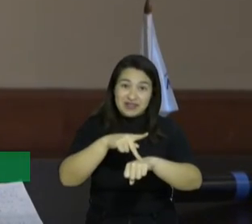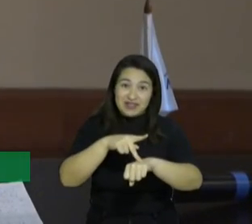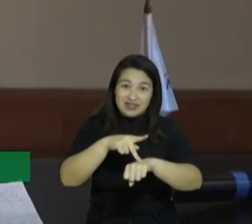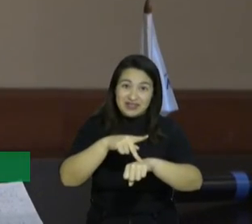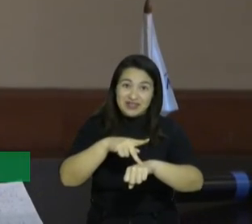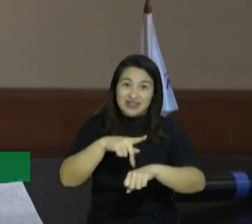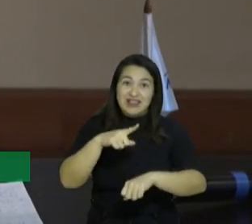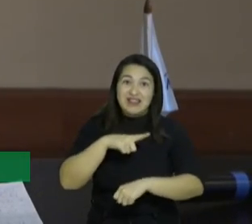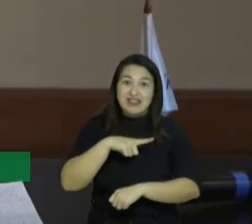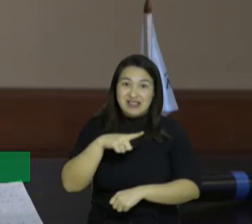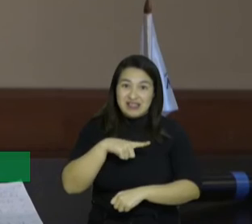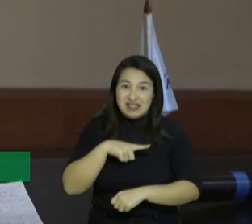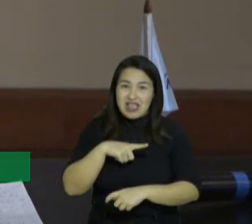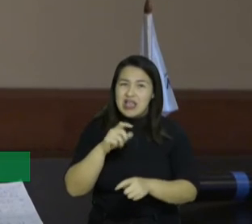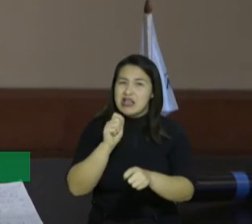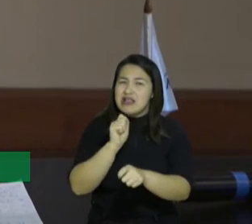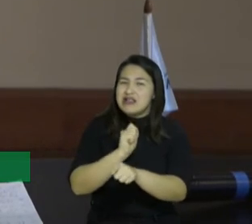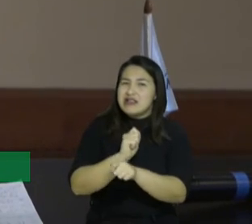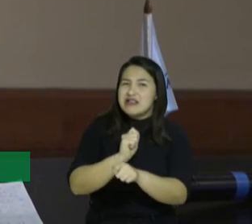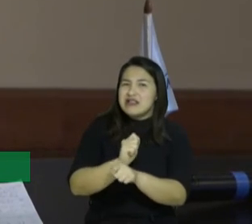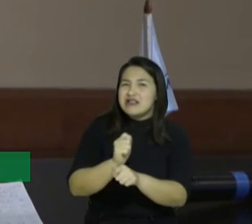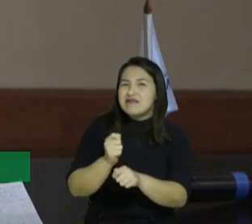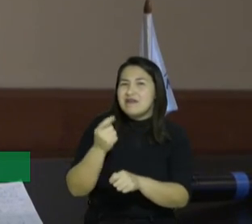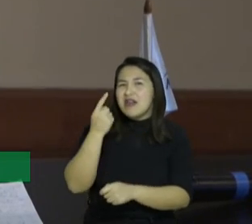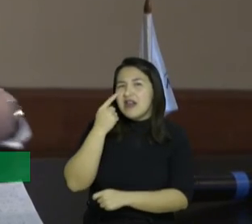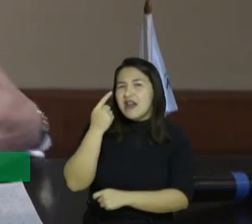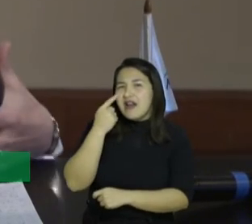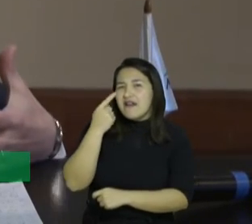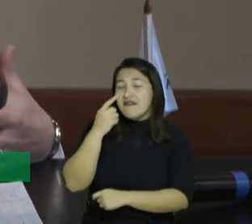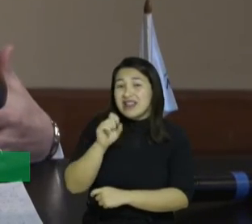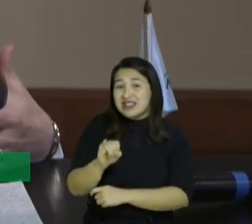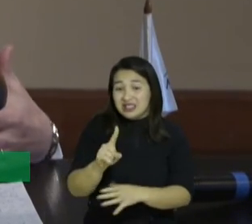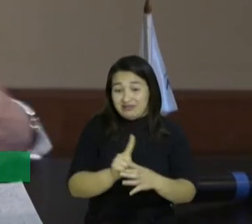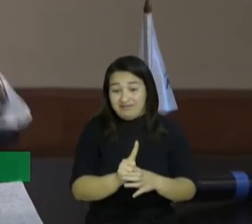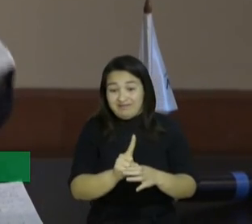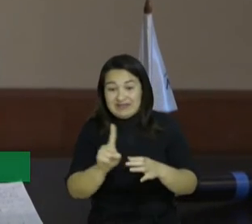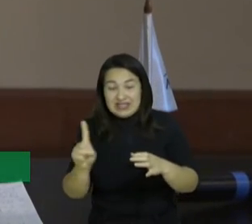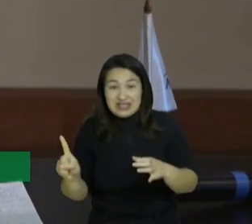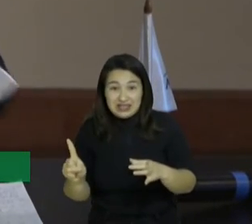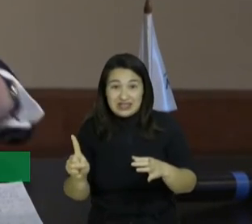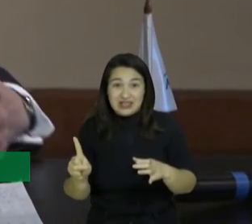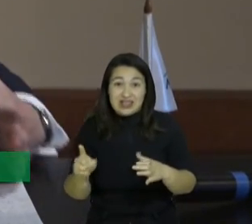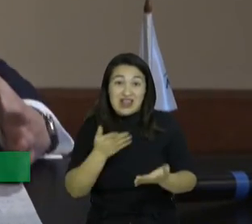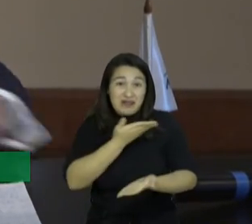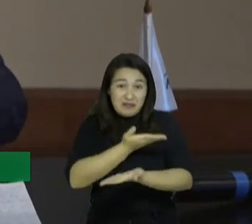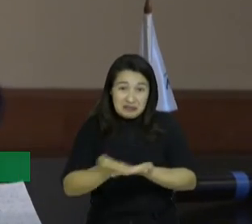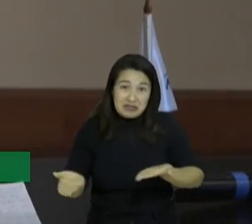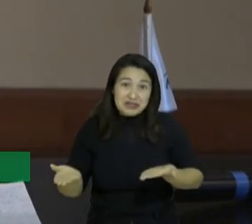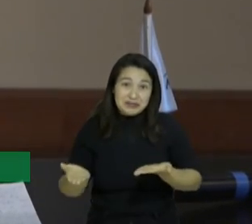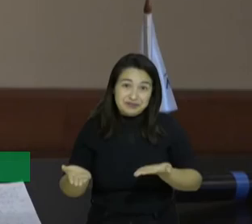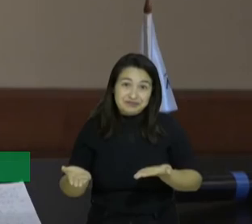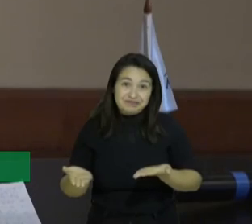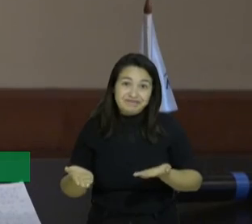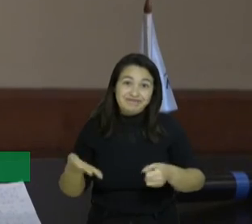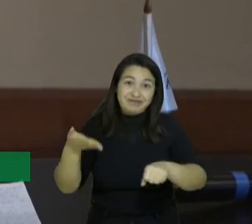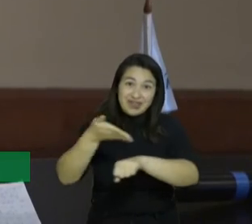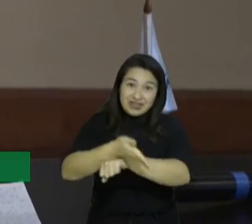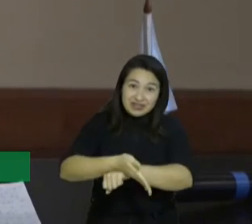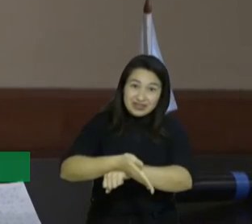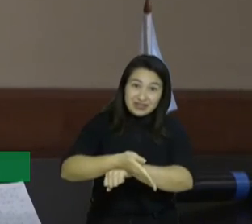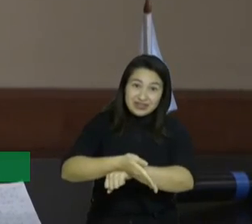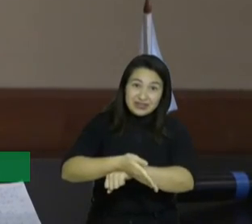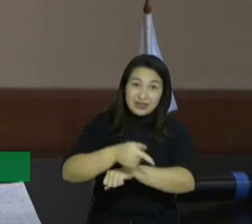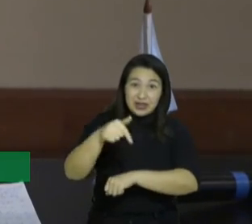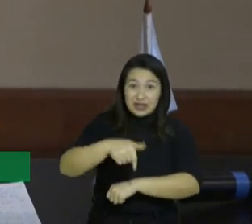em compasso de espera para saber se sai porque se sair eles vão perder visavi os países europeus acesso ao mercado brasileiro e